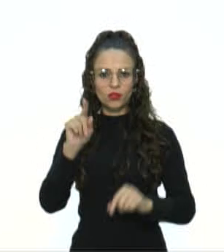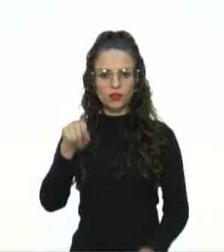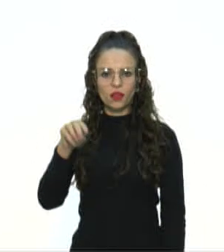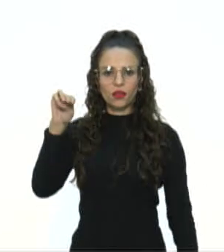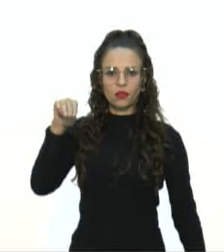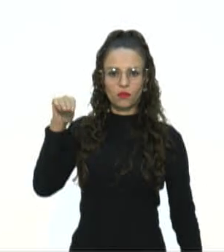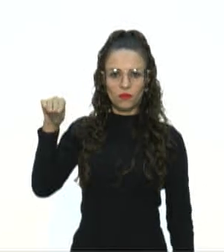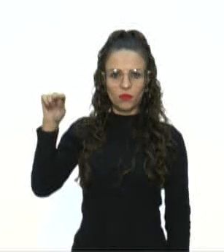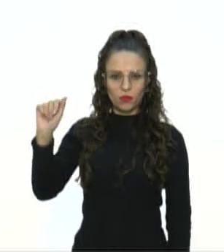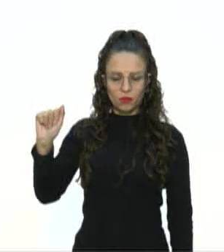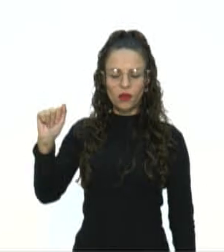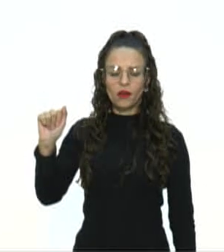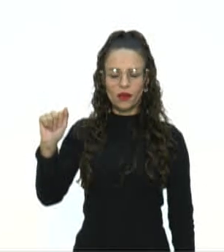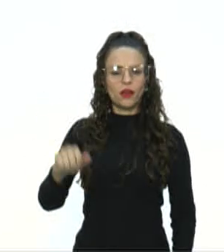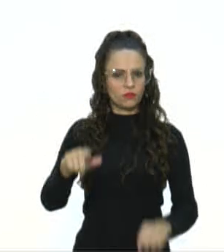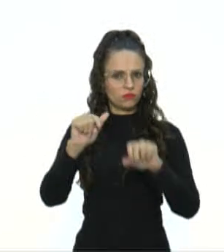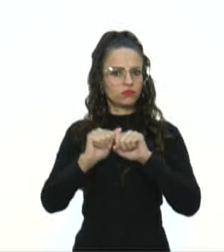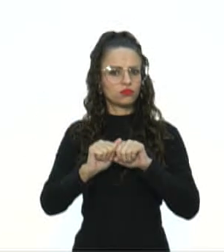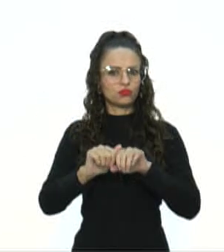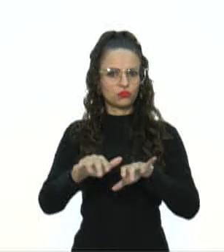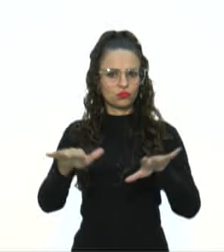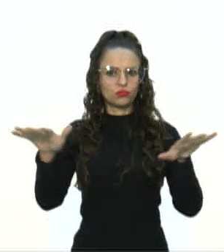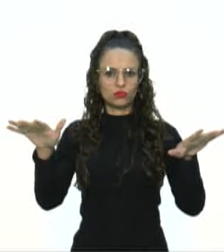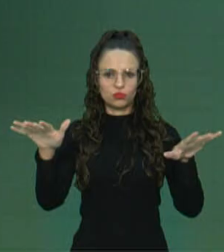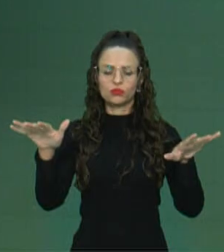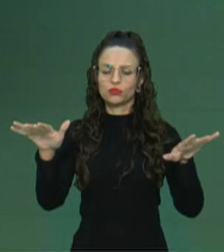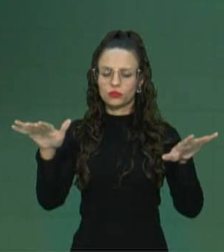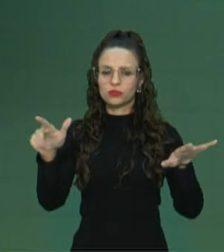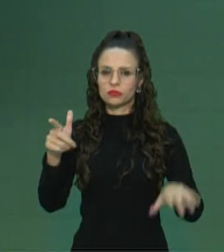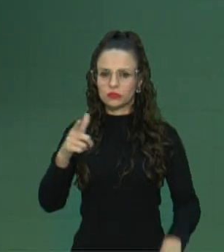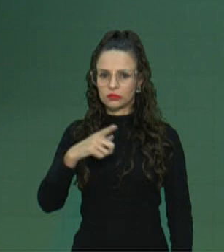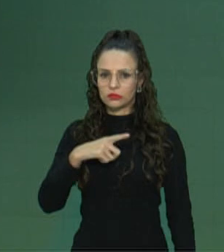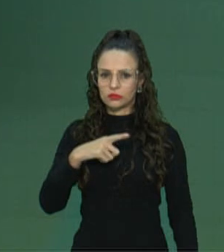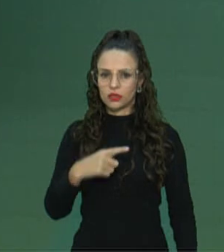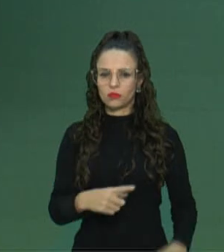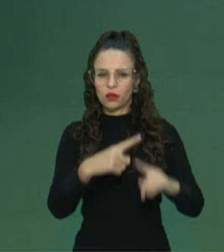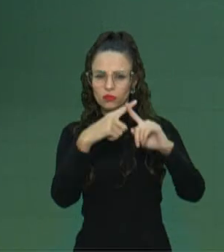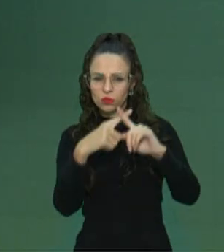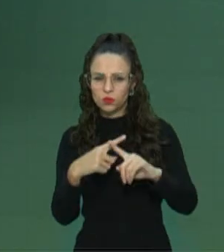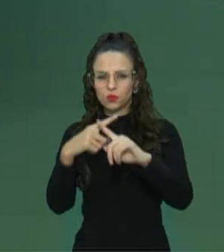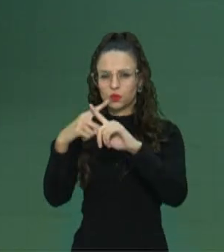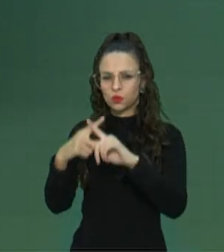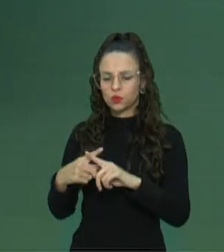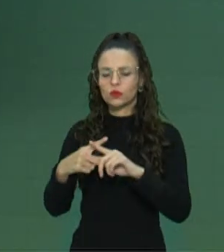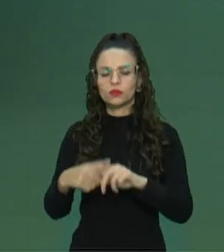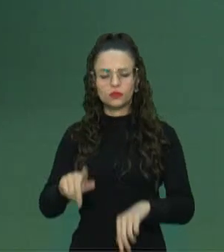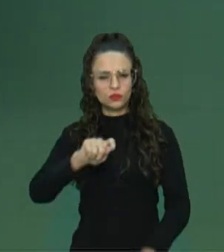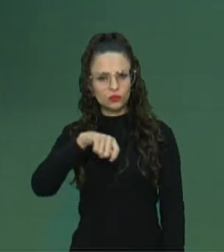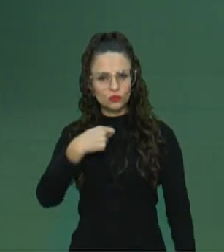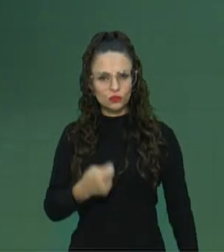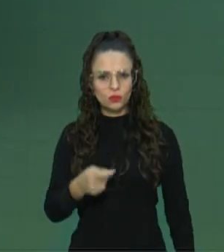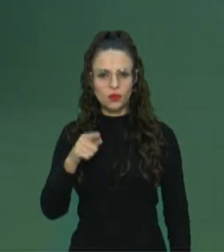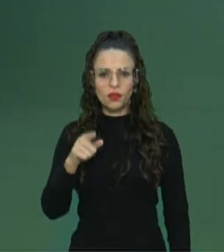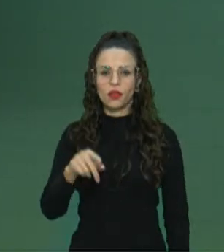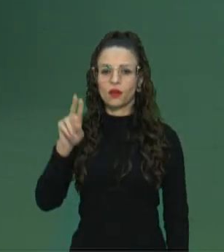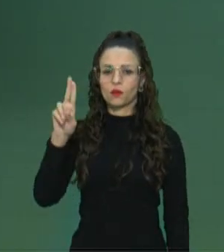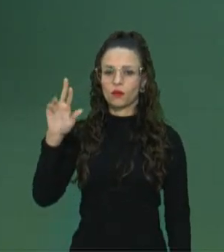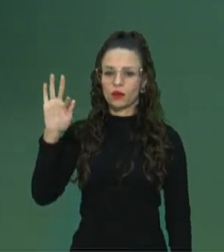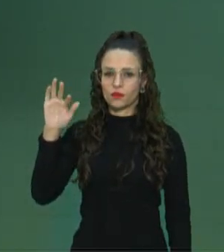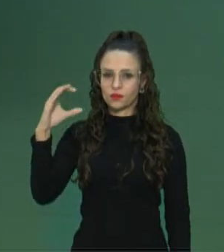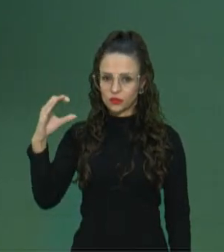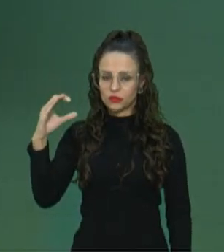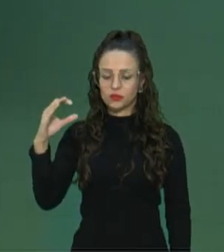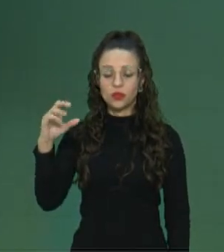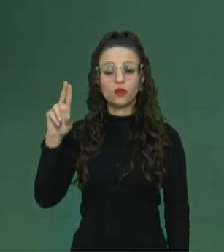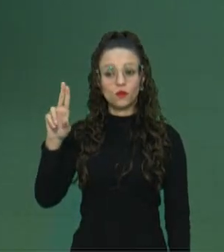deve ter ouvido falar, ele é muito difundido, bastante utilizado, tem uma competição que fala-se muito dela, né, que é o UFC, né? Então dentro